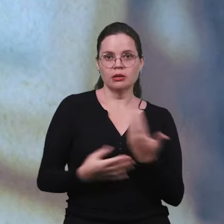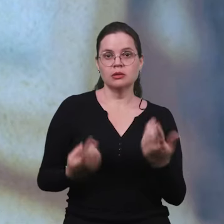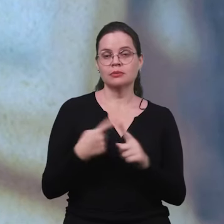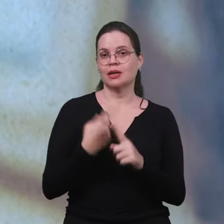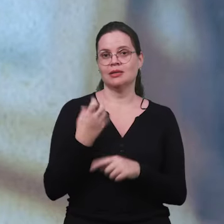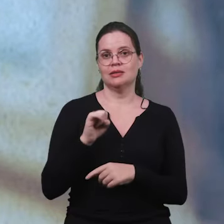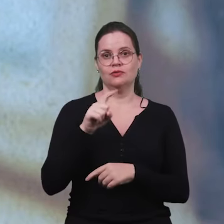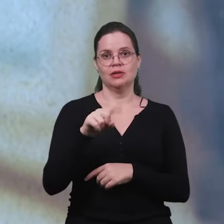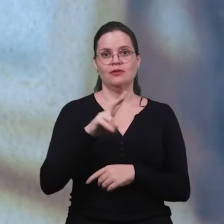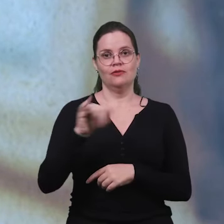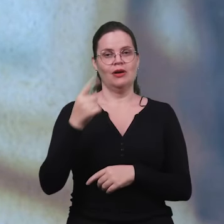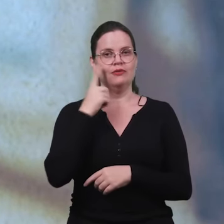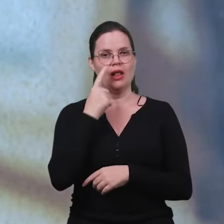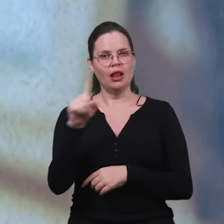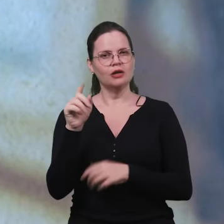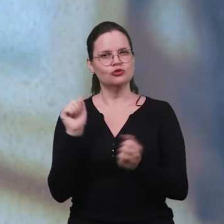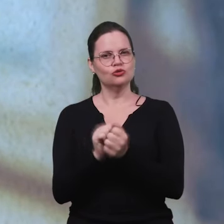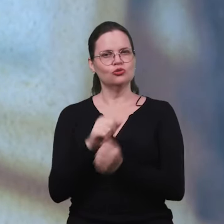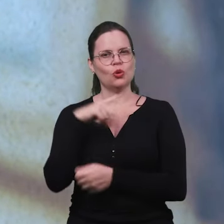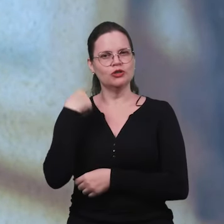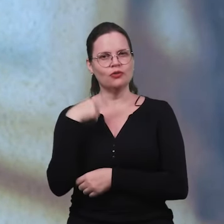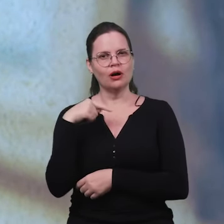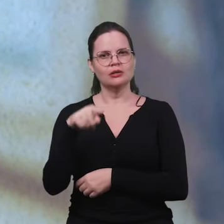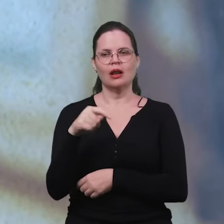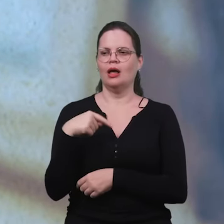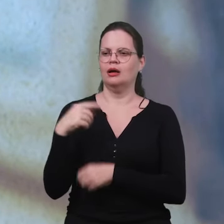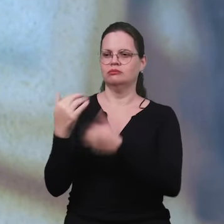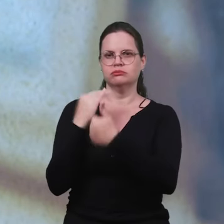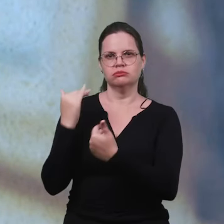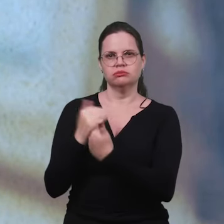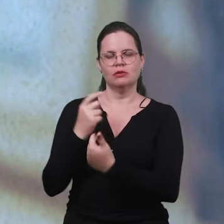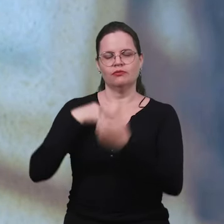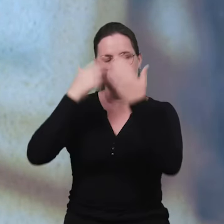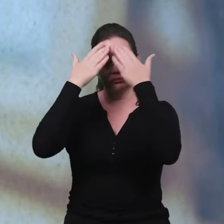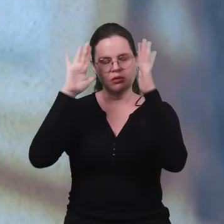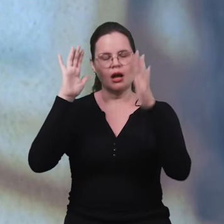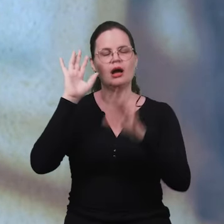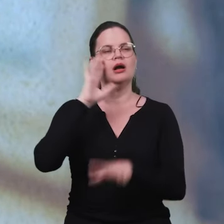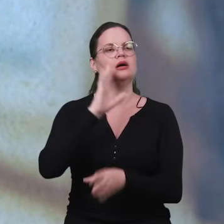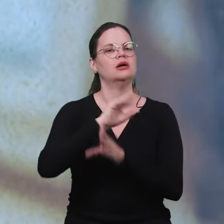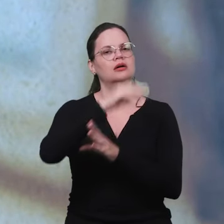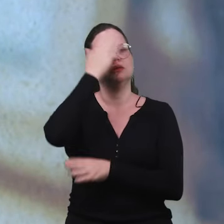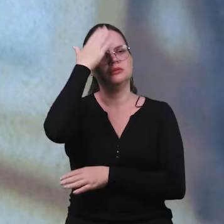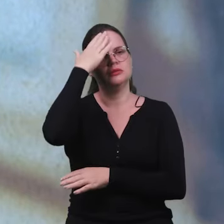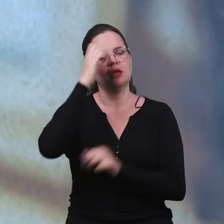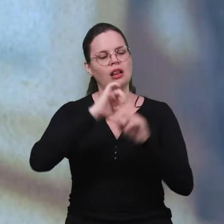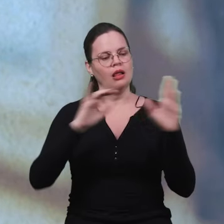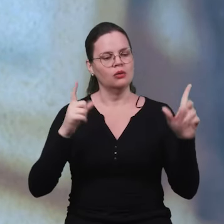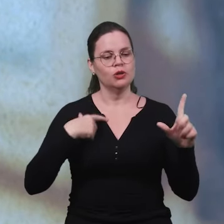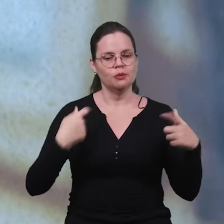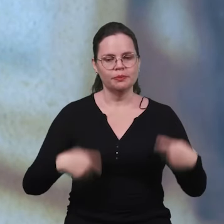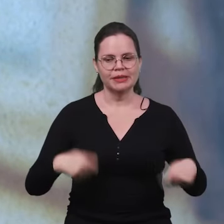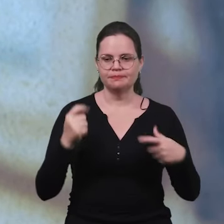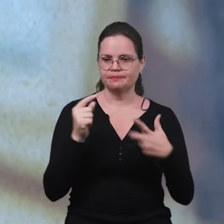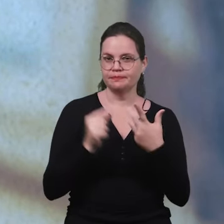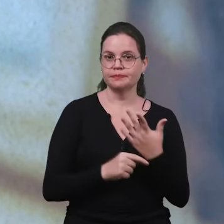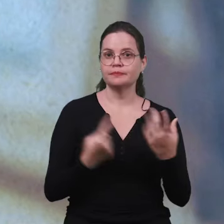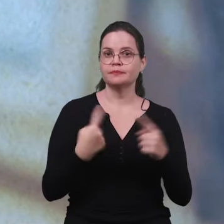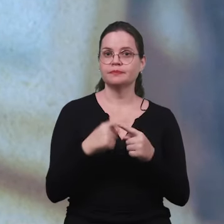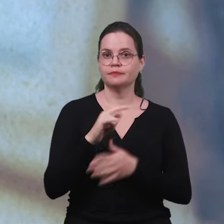vezes, só de você passar na consulta com um especialista, você já vai abrir ali a sua mente, seu entendimento, ver tudo que você precisa, né,